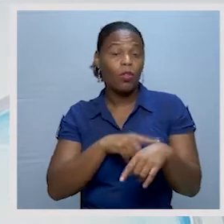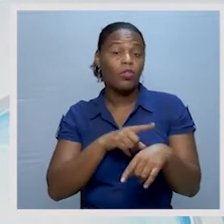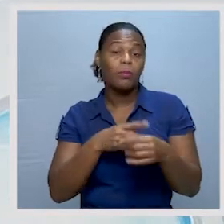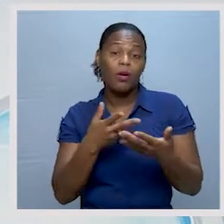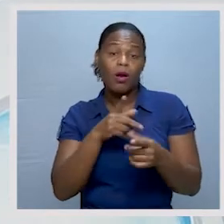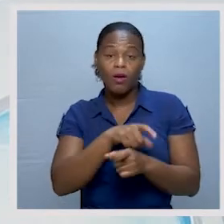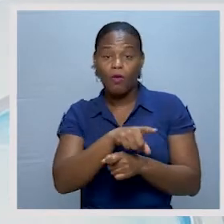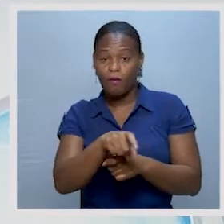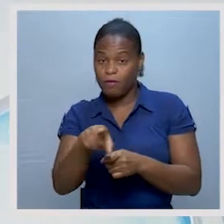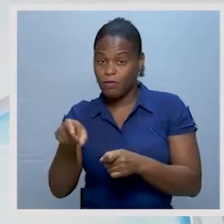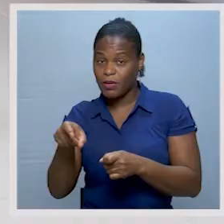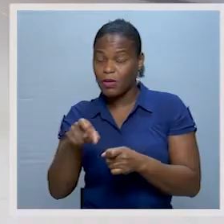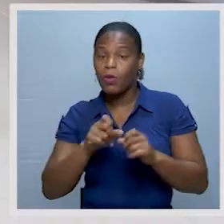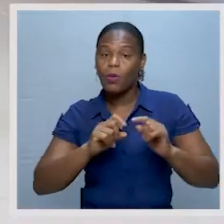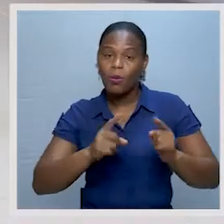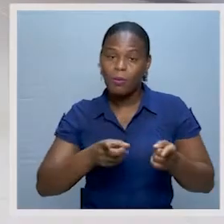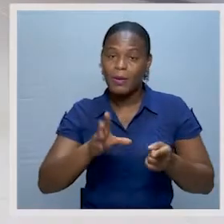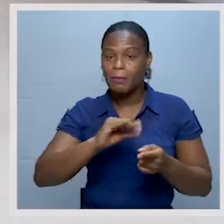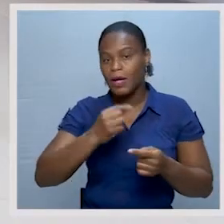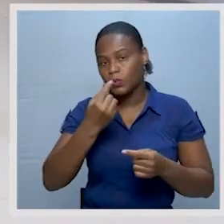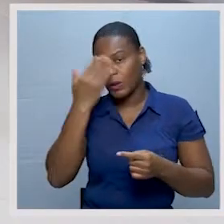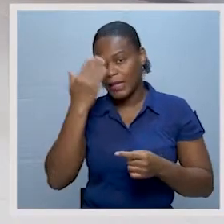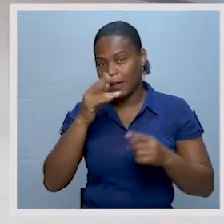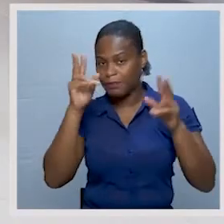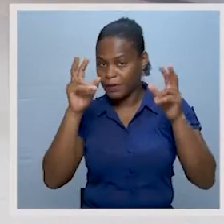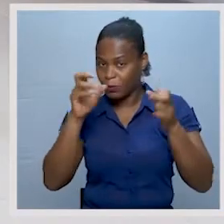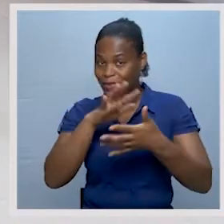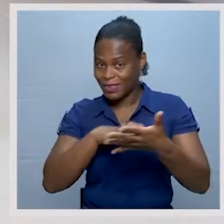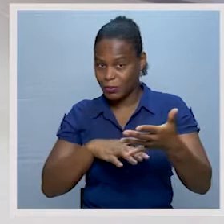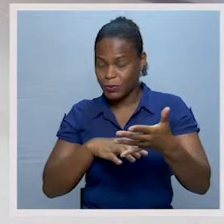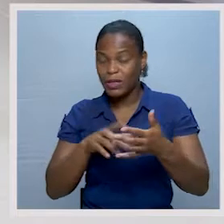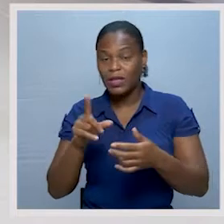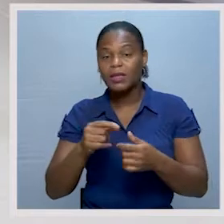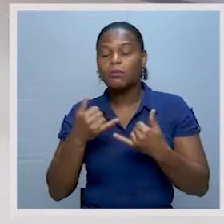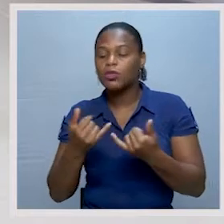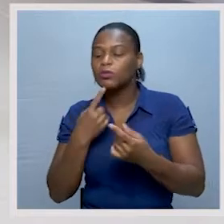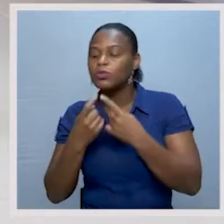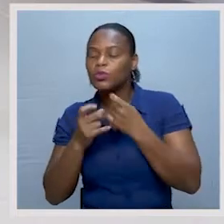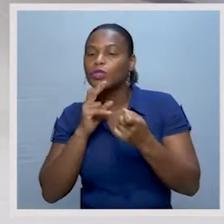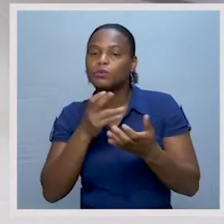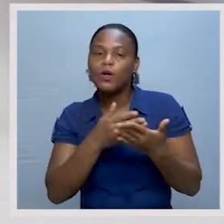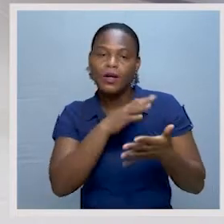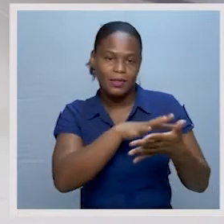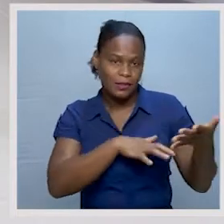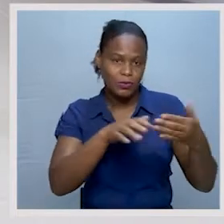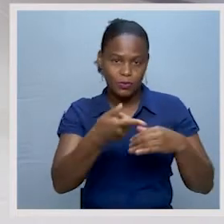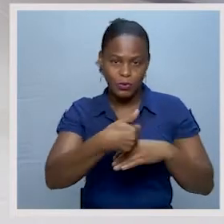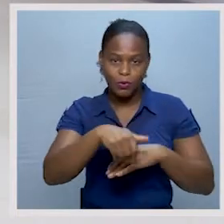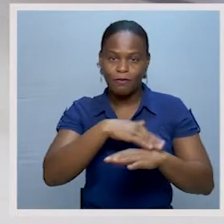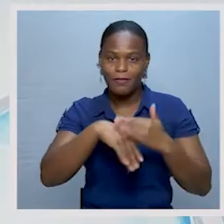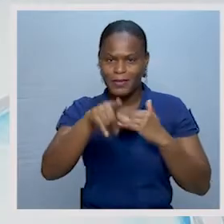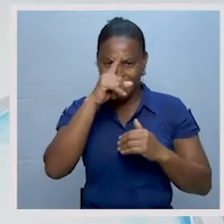do coronavírus e começa mais um dia. Fizemos a interpretação do